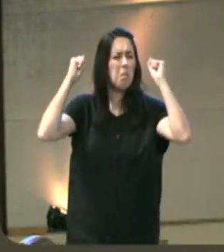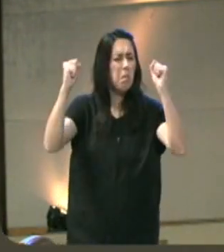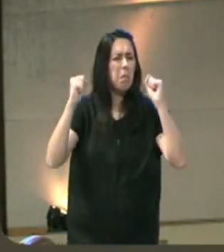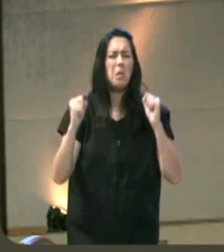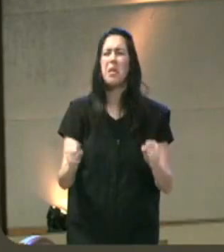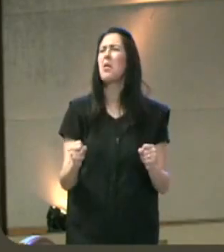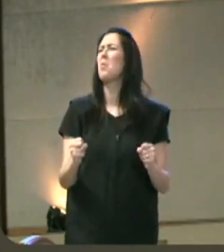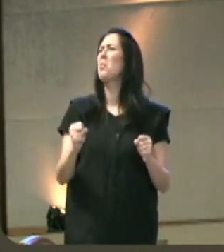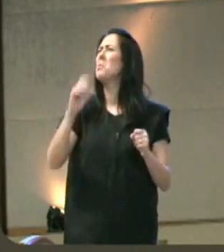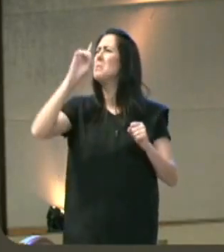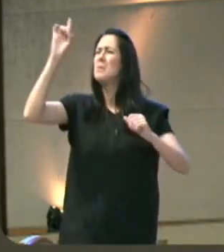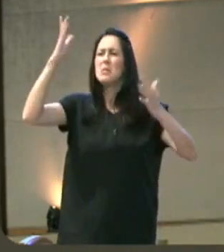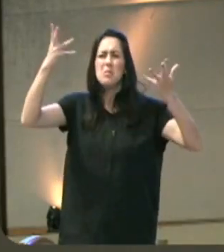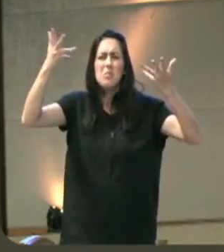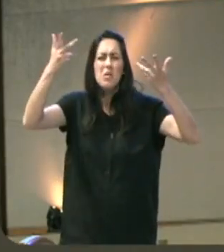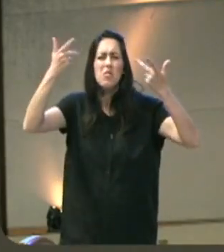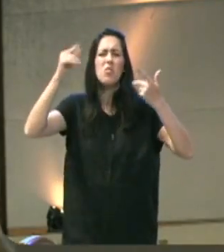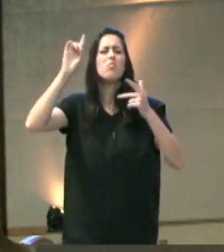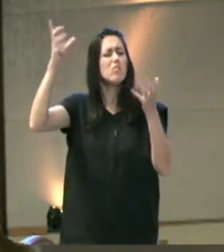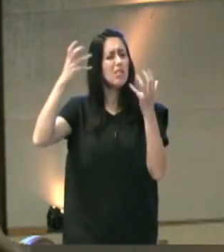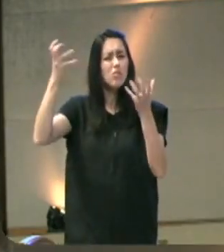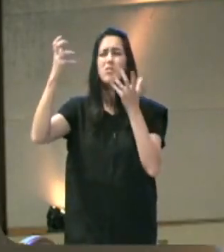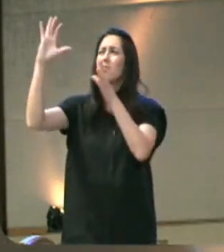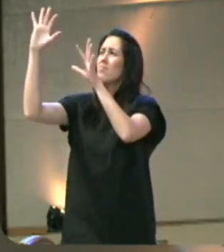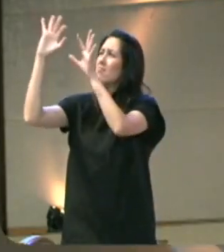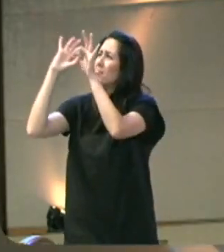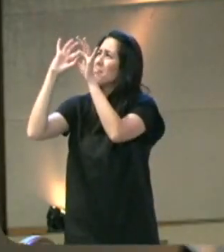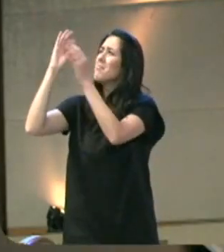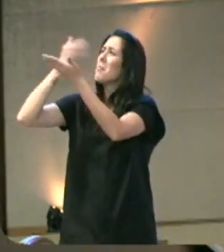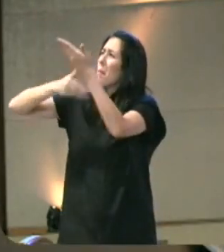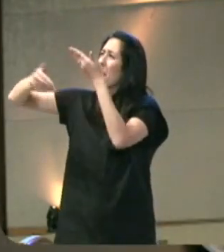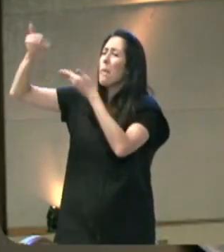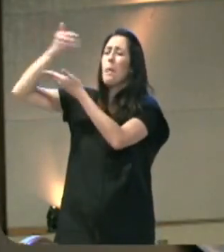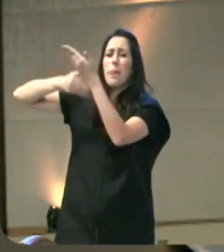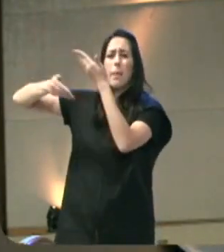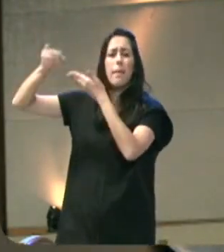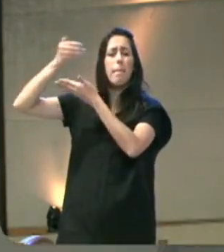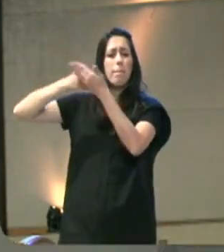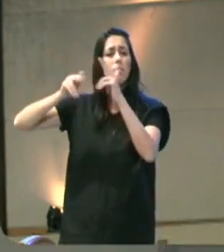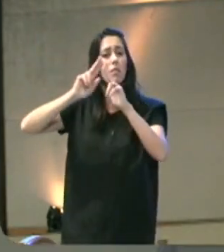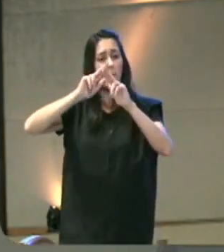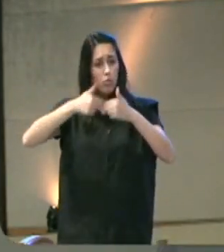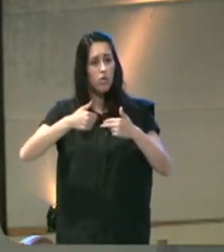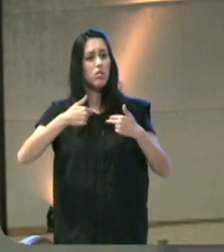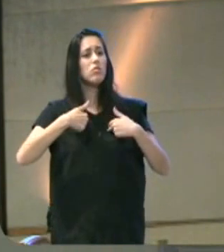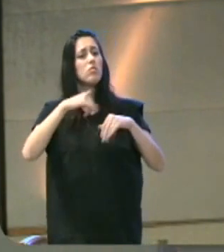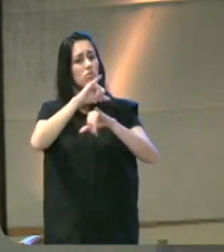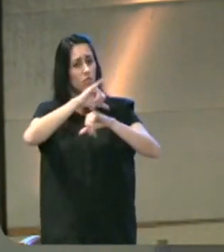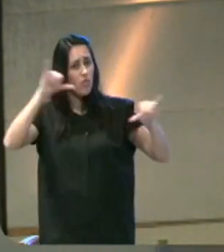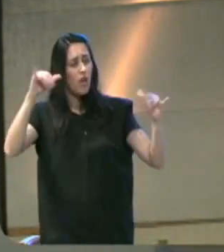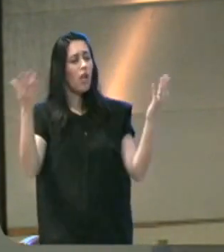espiritual, que quer ter comunhão comigo. Por isso eu vim dizer para você hoje: